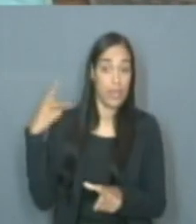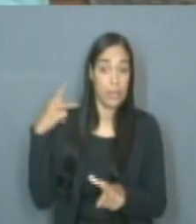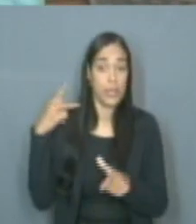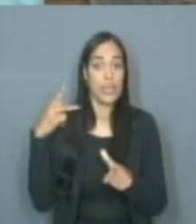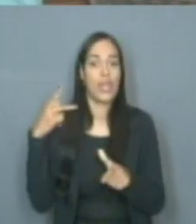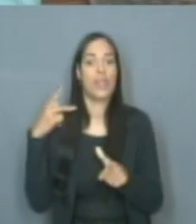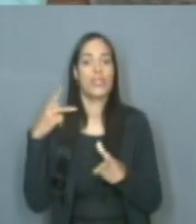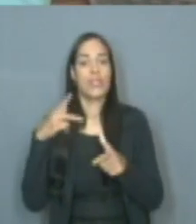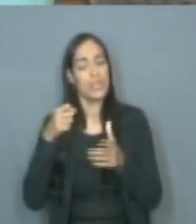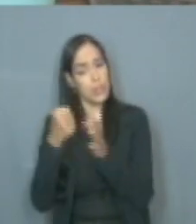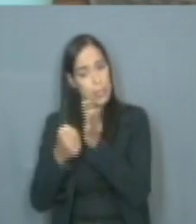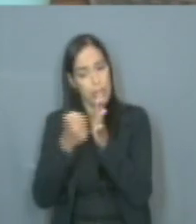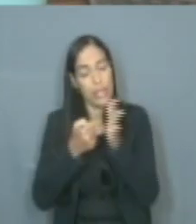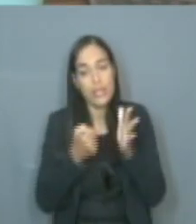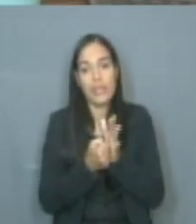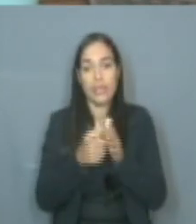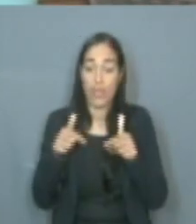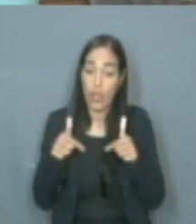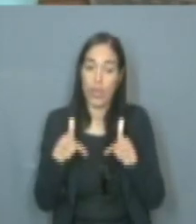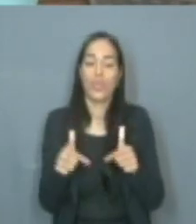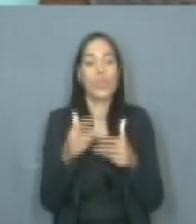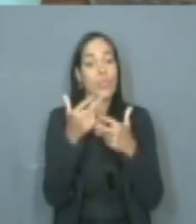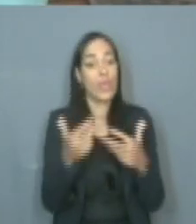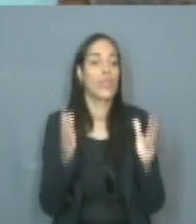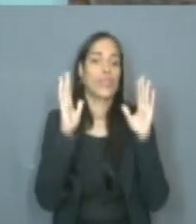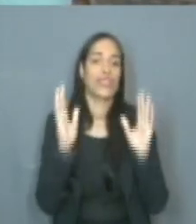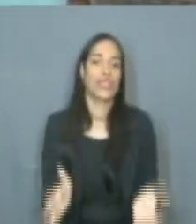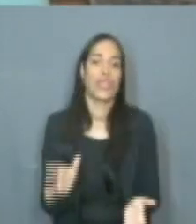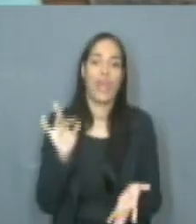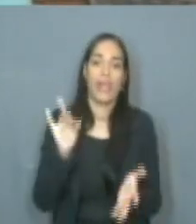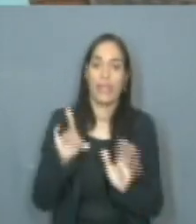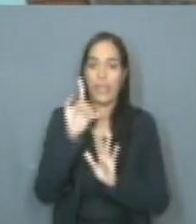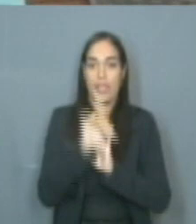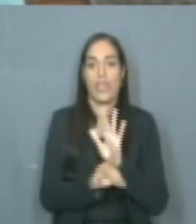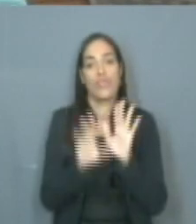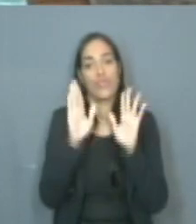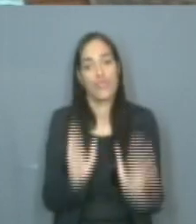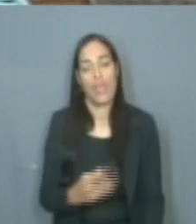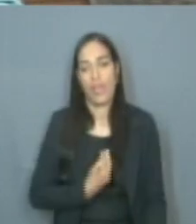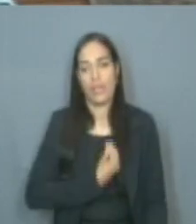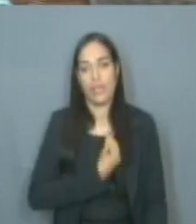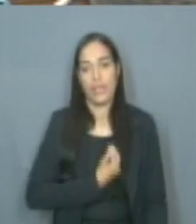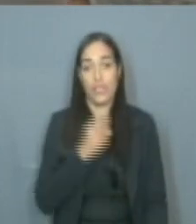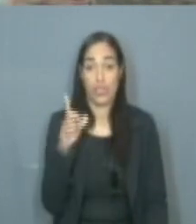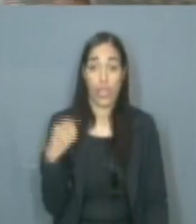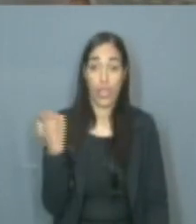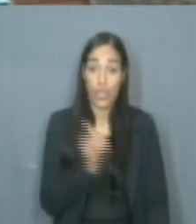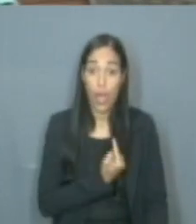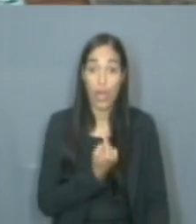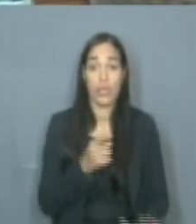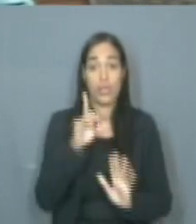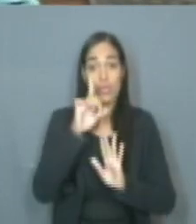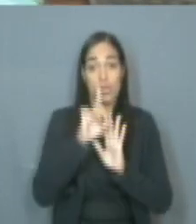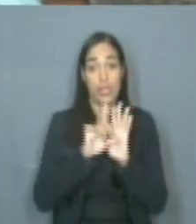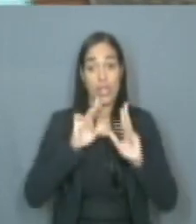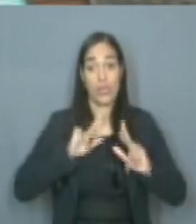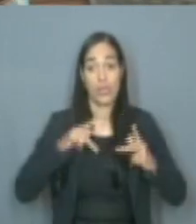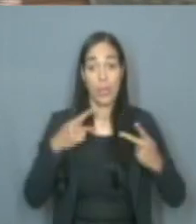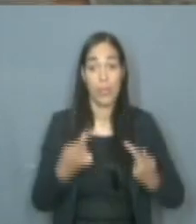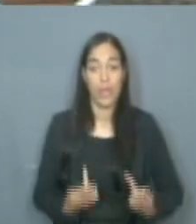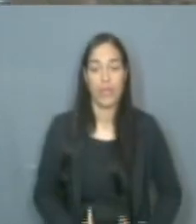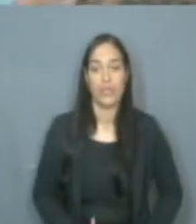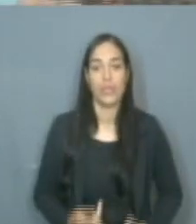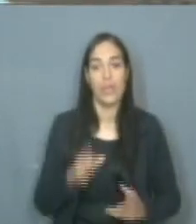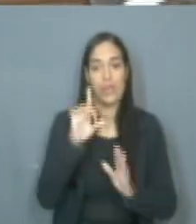uma coisa que, na verdade, já é fato, já é direito, já existe. Nós somos militantes dos direitos humanos. Gente,